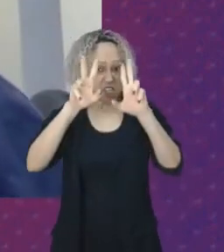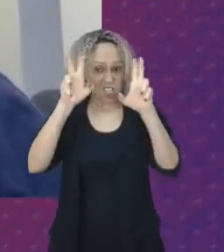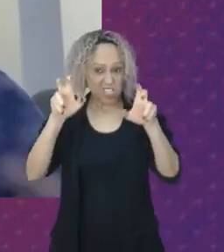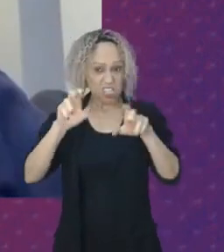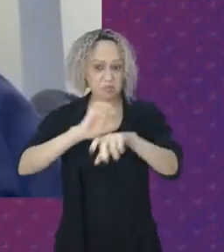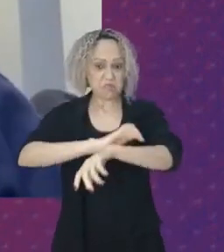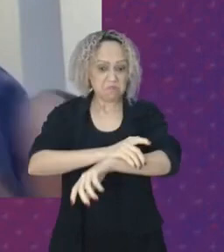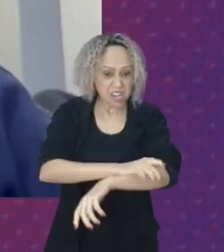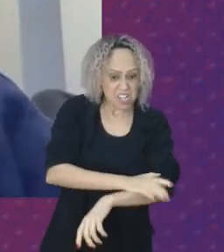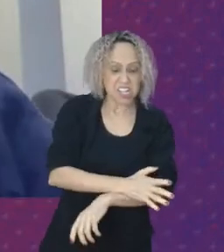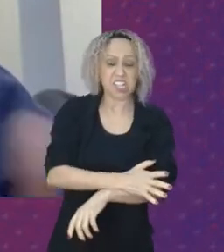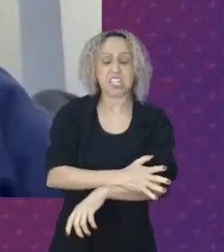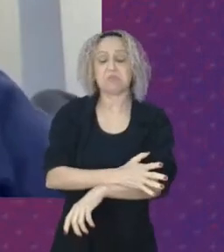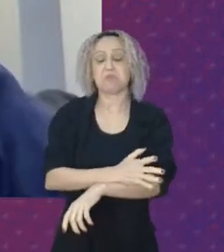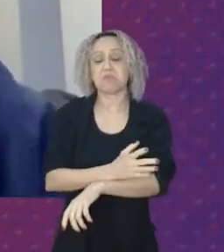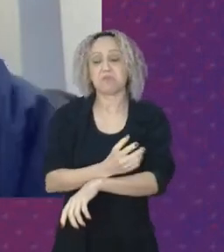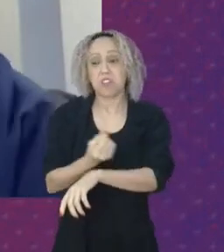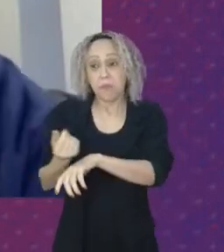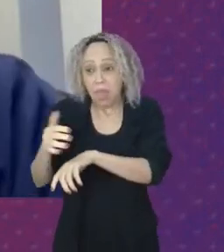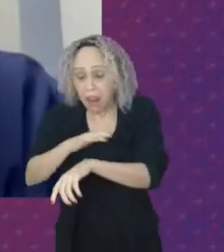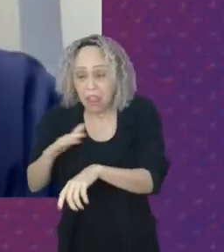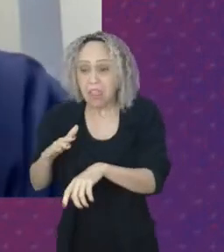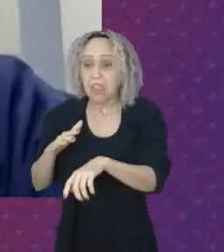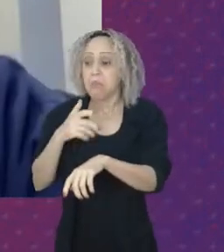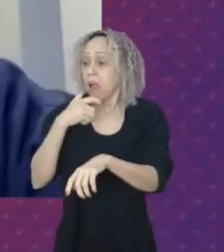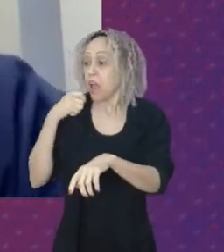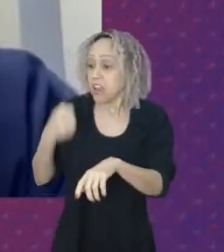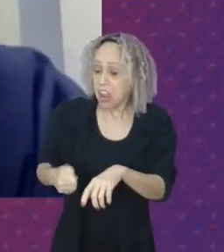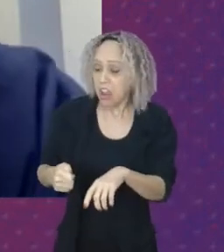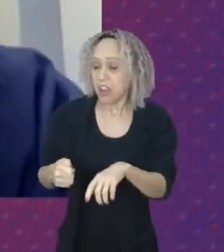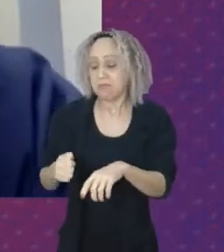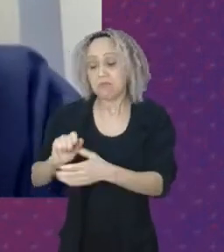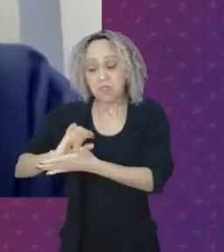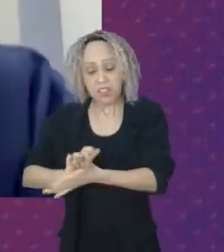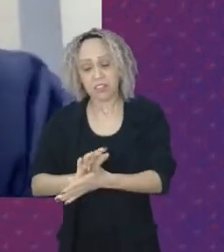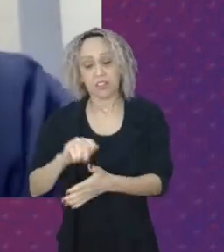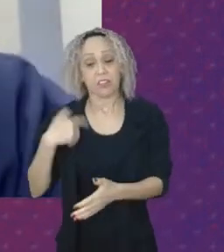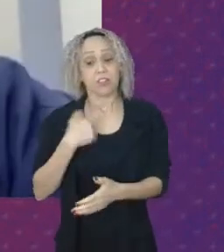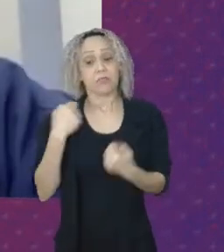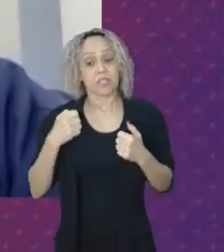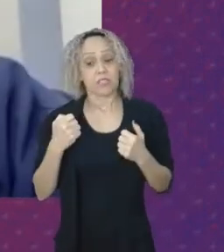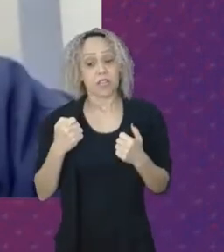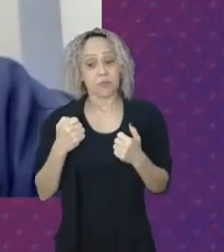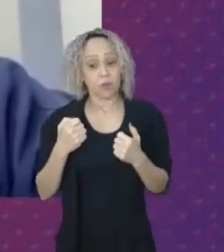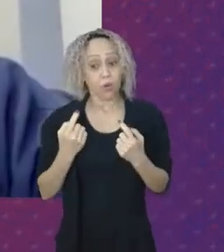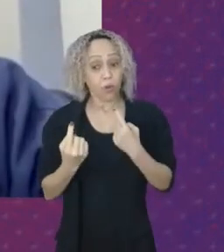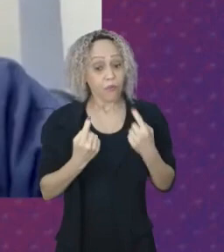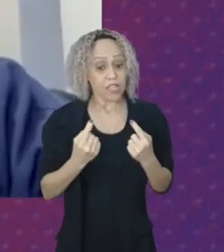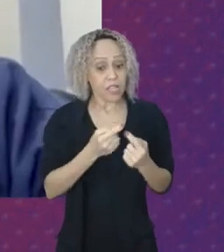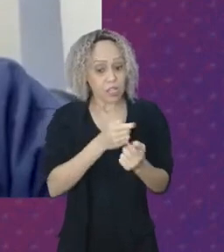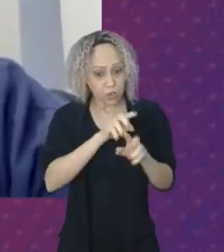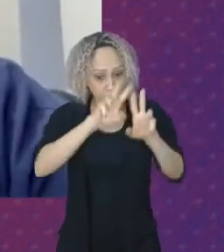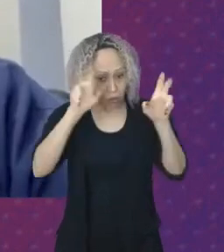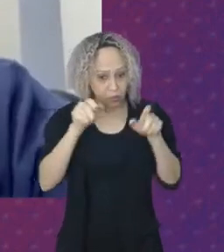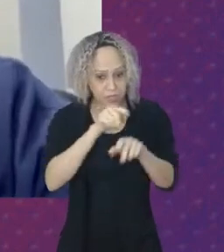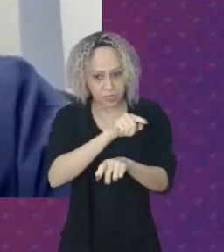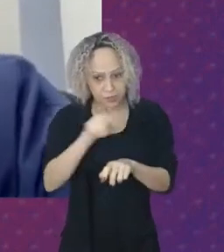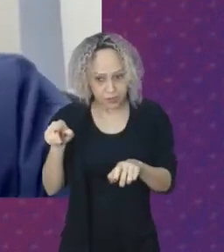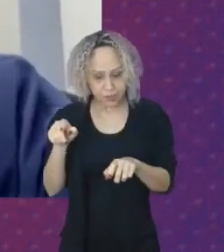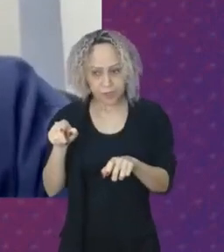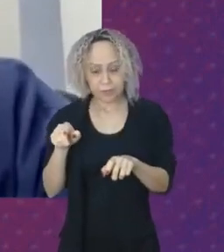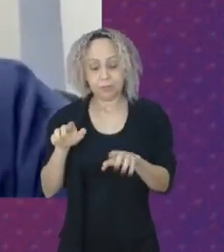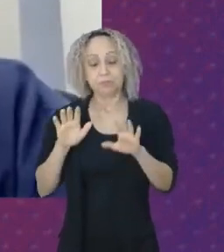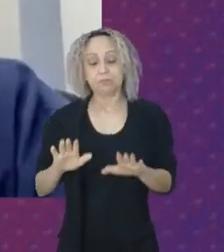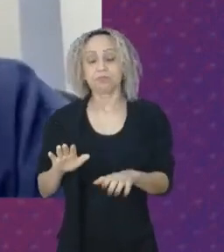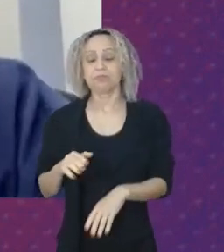desnaturalizá-los para combatê-los, para destruí-los. Eu espero que vocês tenham gostado dessa nossa conversa, dessa nossa